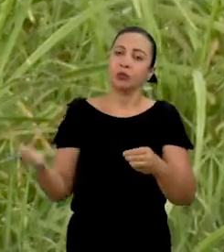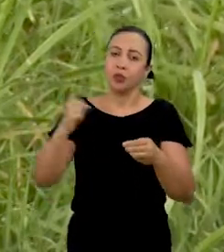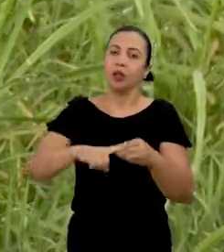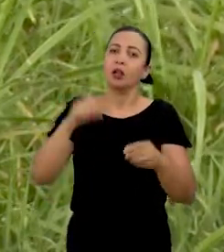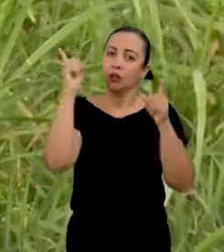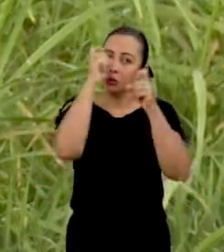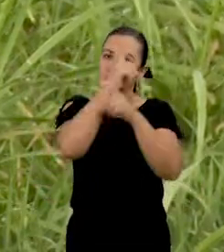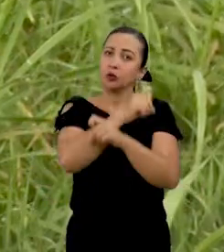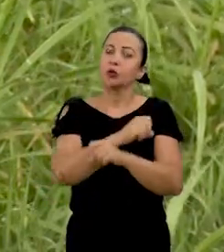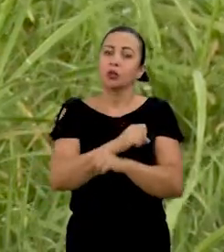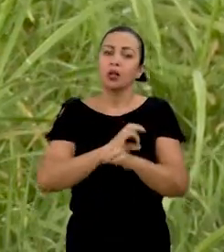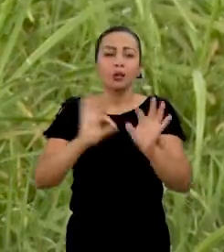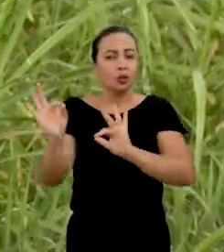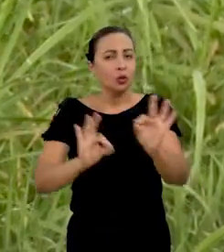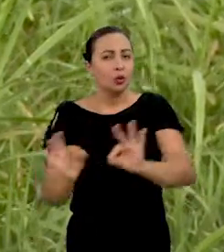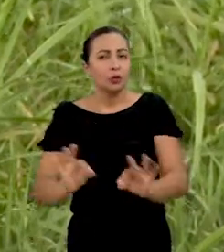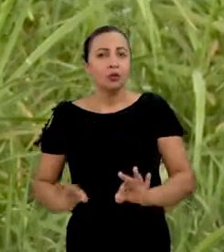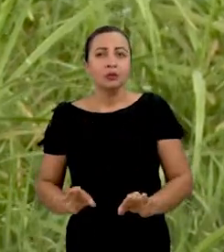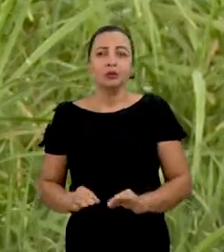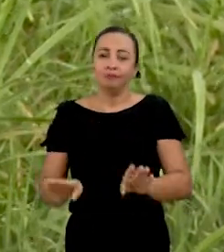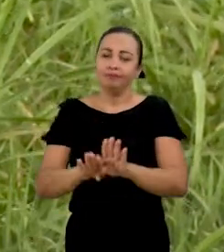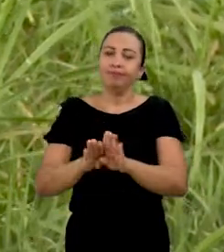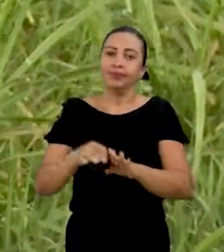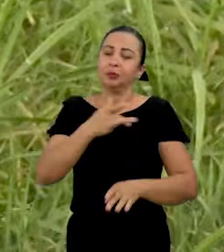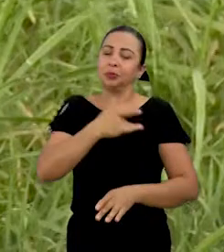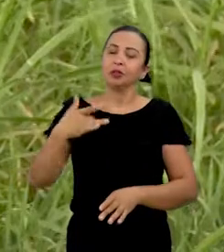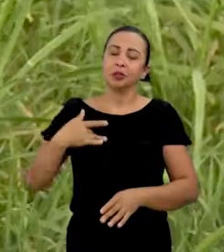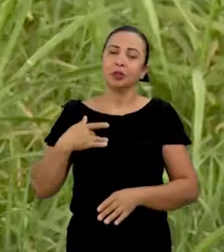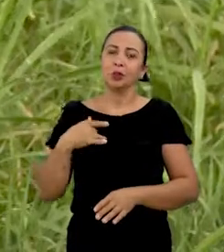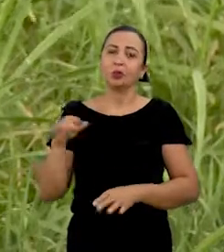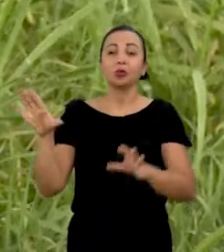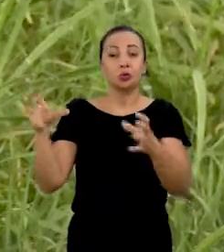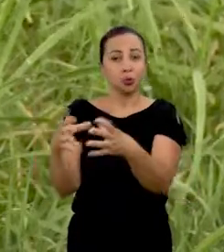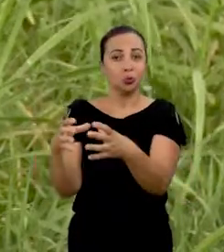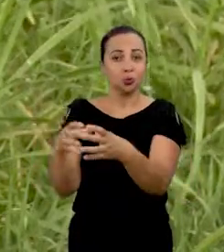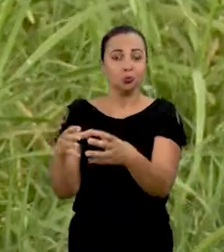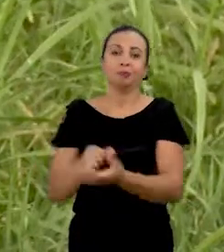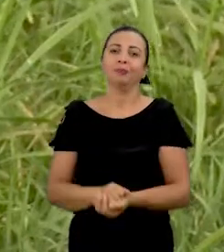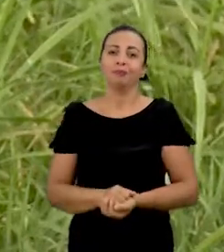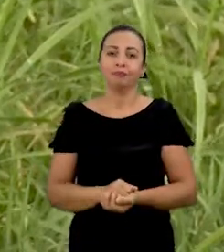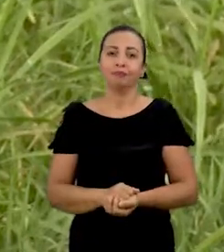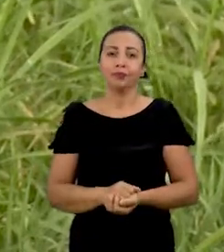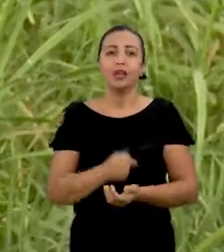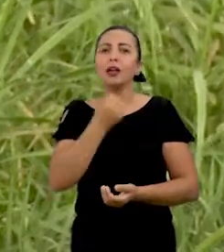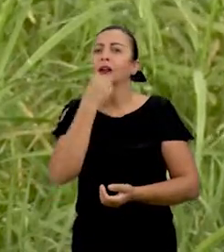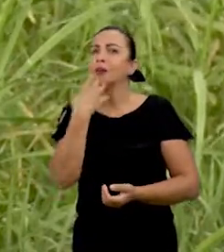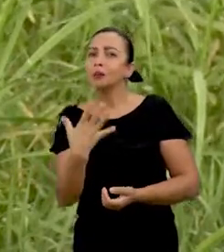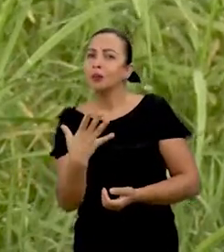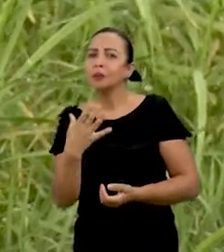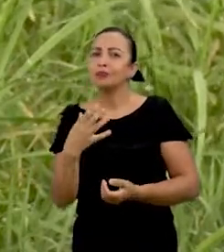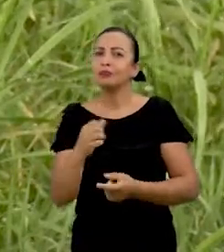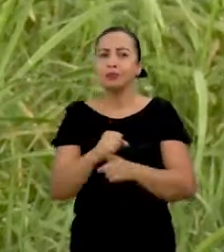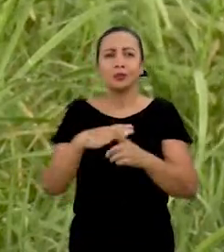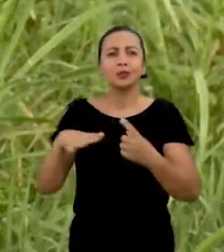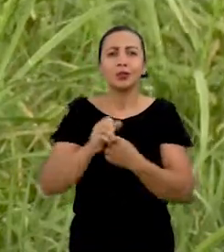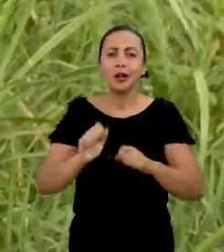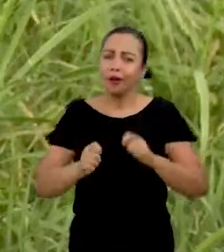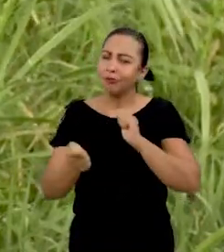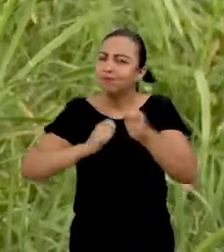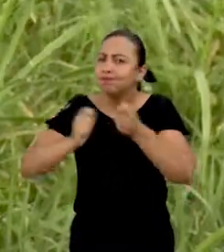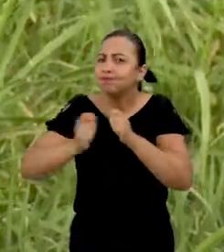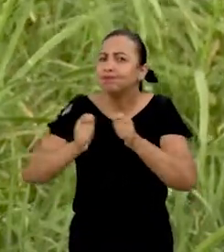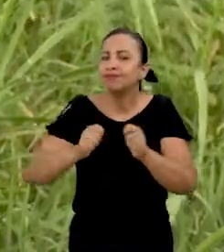trazer dificuldades de manejo e até comprometer a saúde da criação. E que tal uma alternativa sustentável e